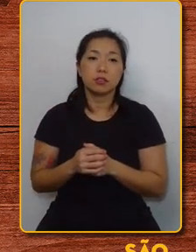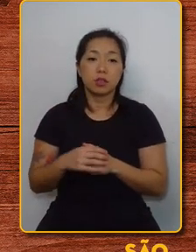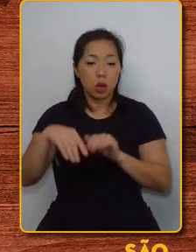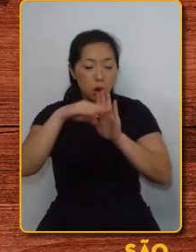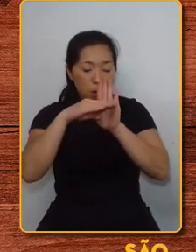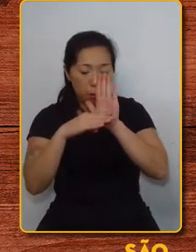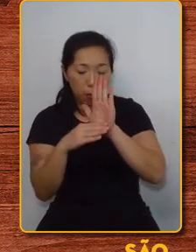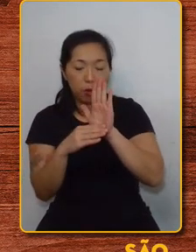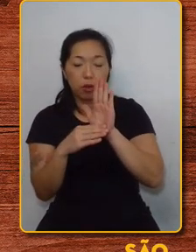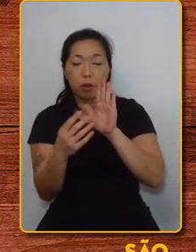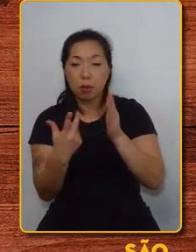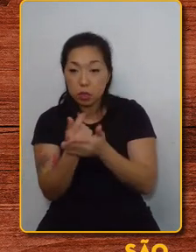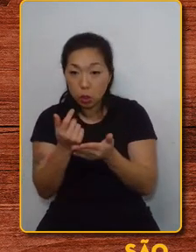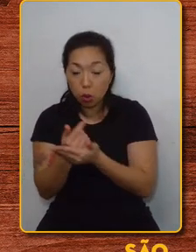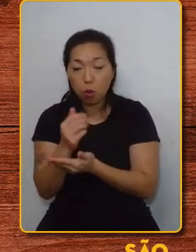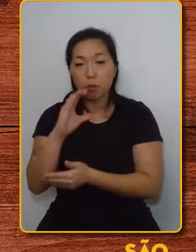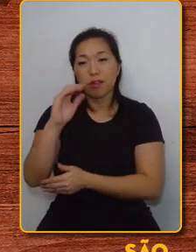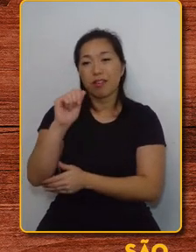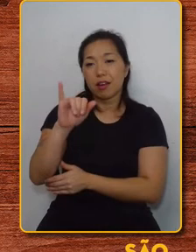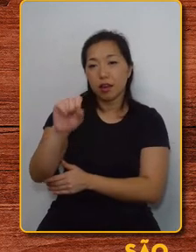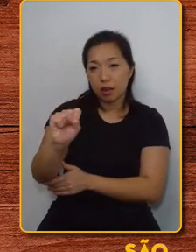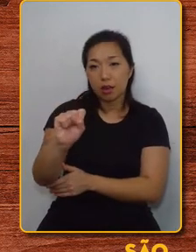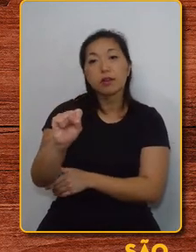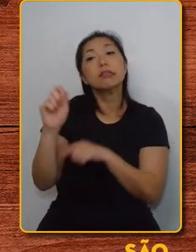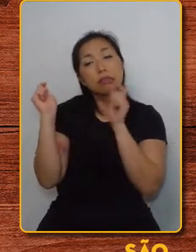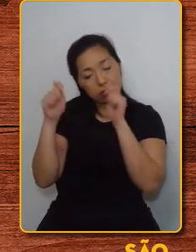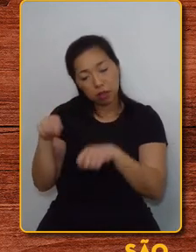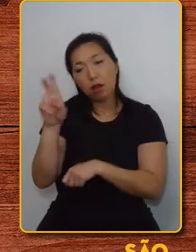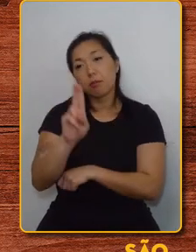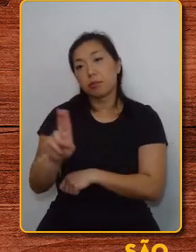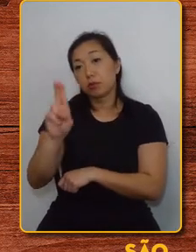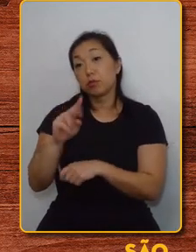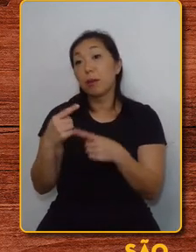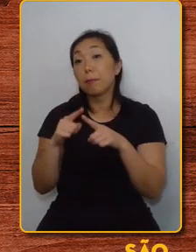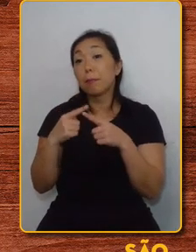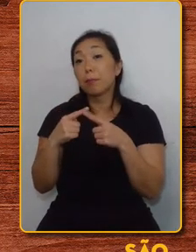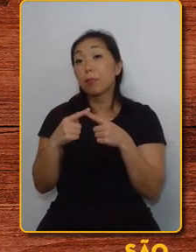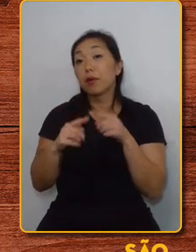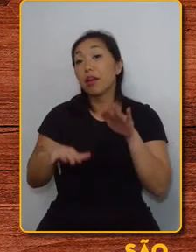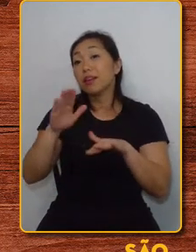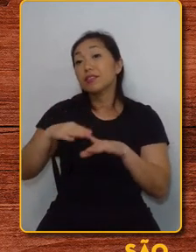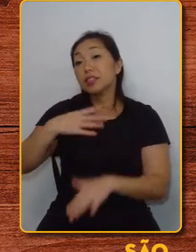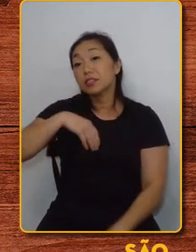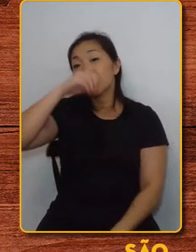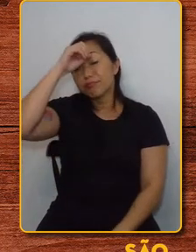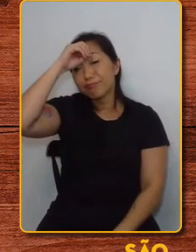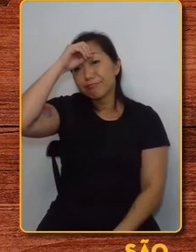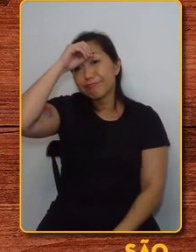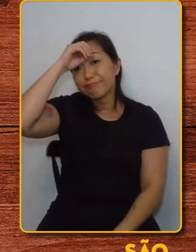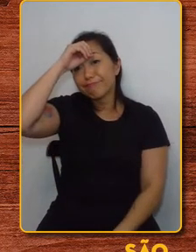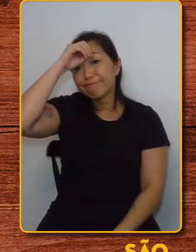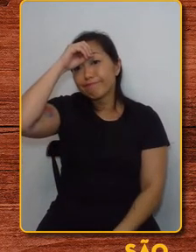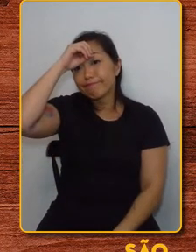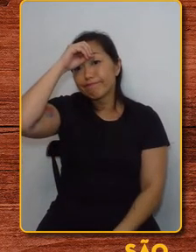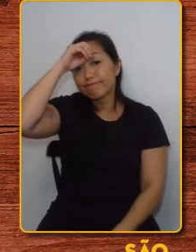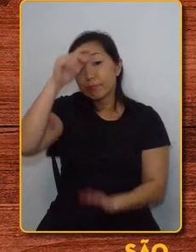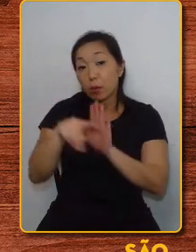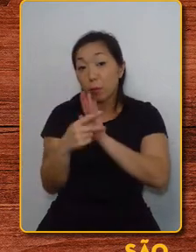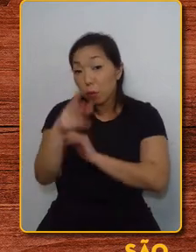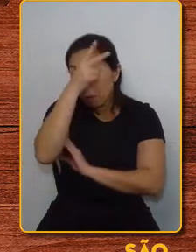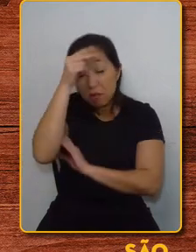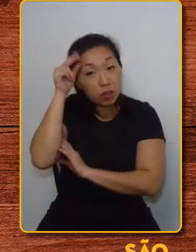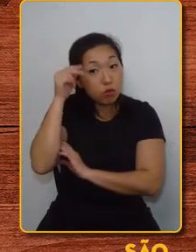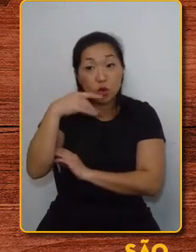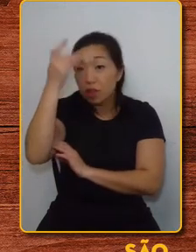locais, etc., que poderia utilizar por desconhecimento das próprias prefeituras,